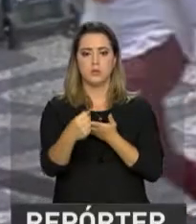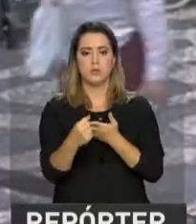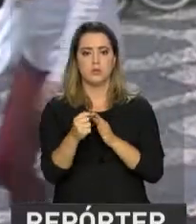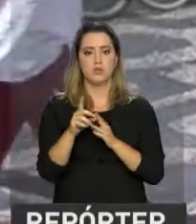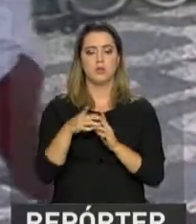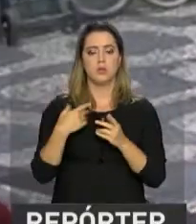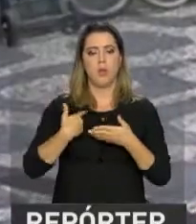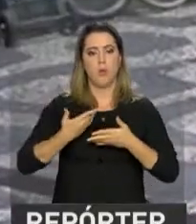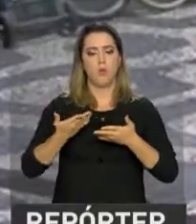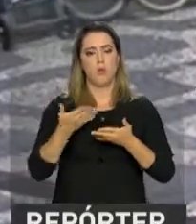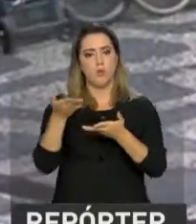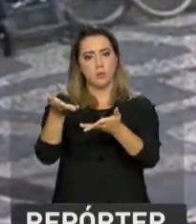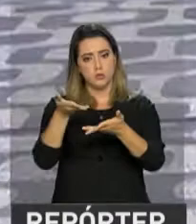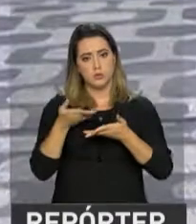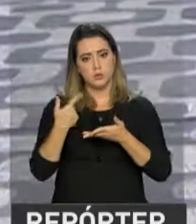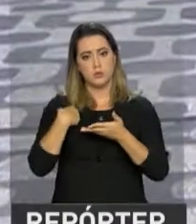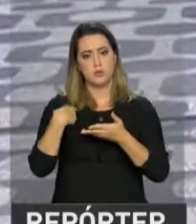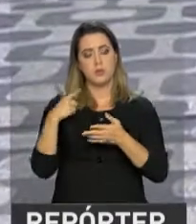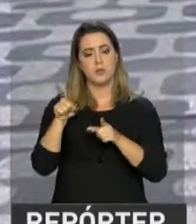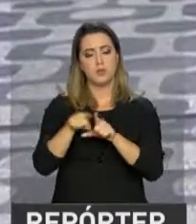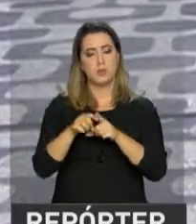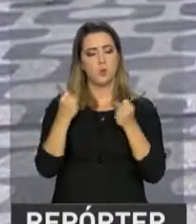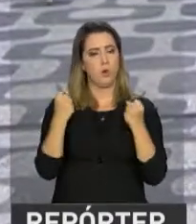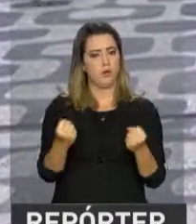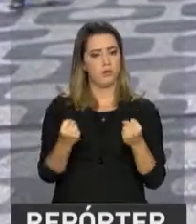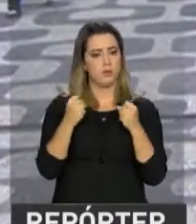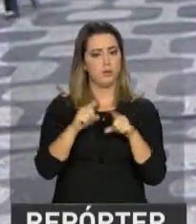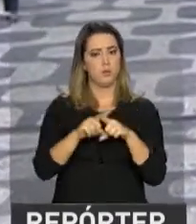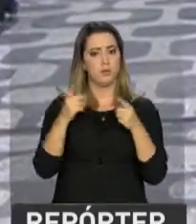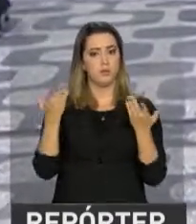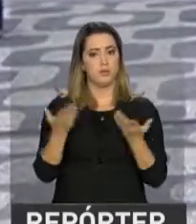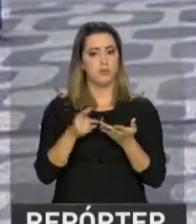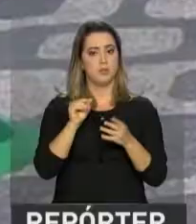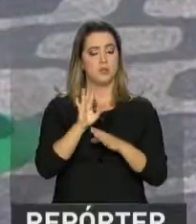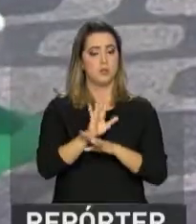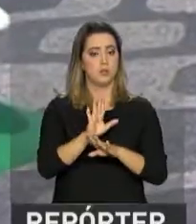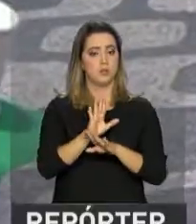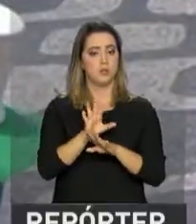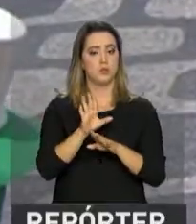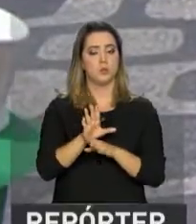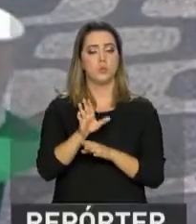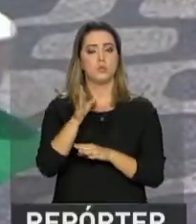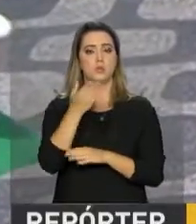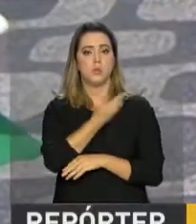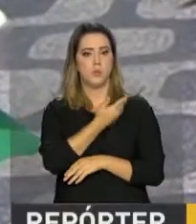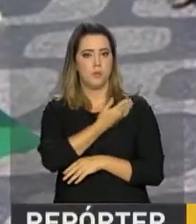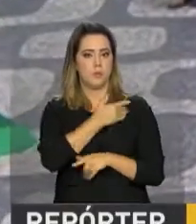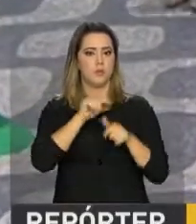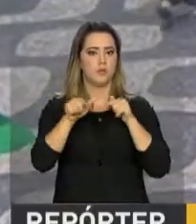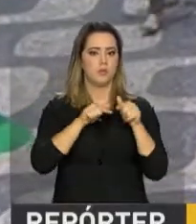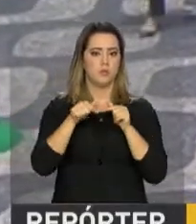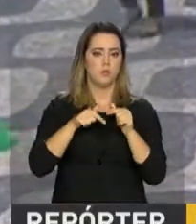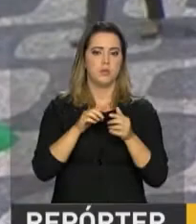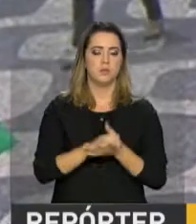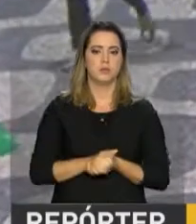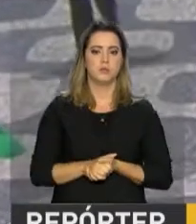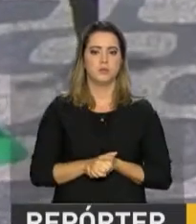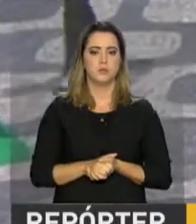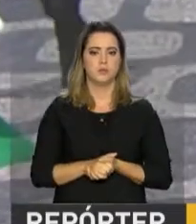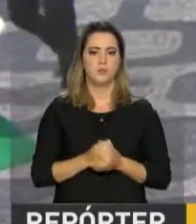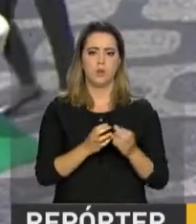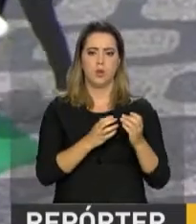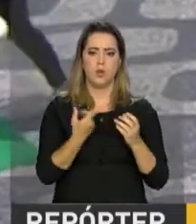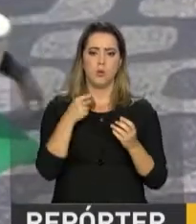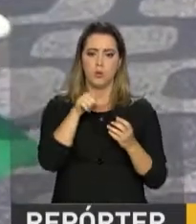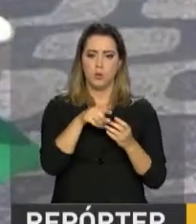recepcionista em uma academia para trabalhar na bike food de um amigo eu gosto de trabalhar na rua o produto dele é muito bom